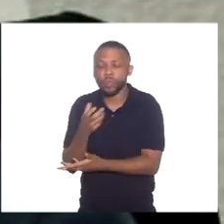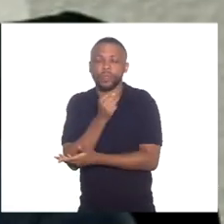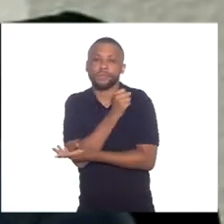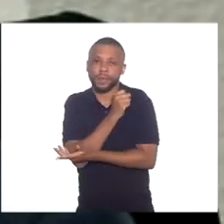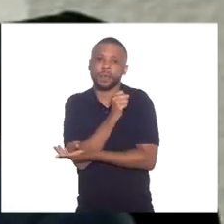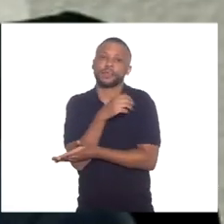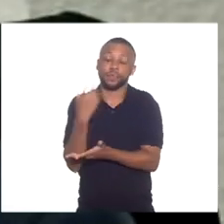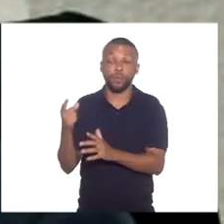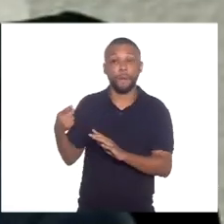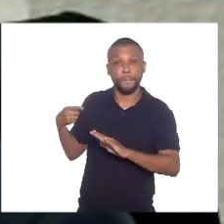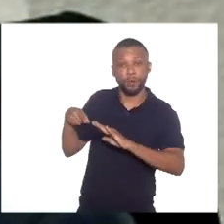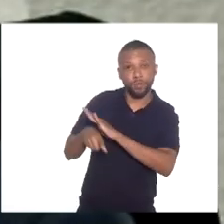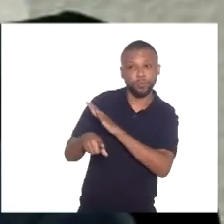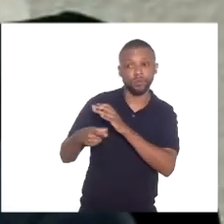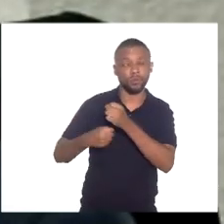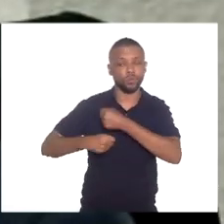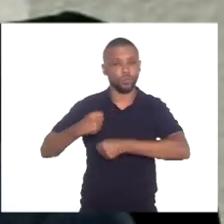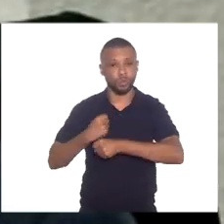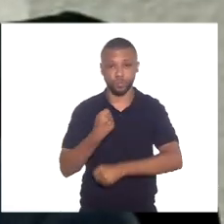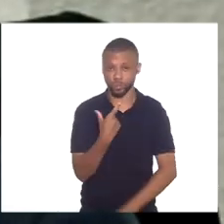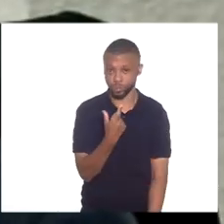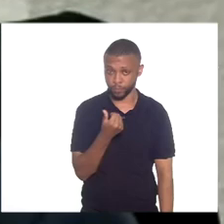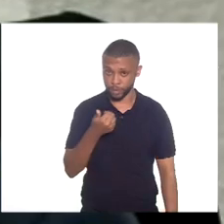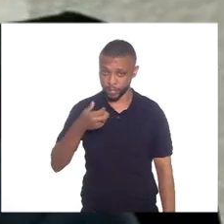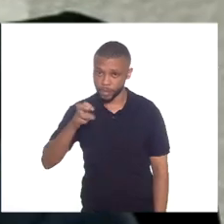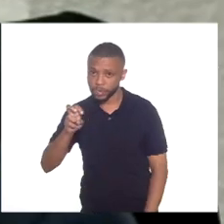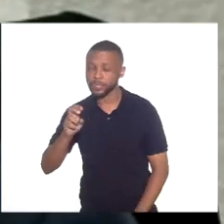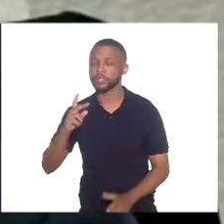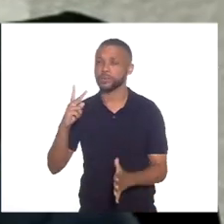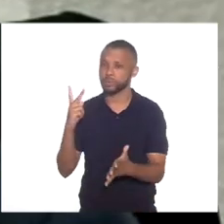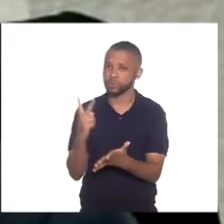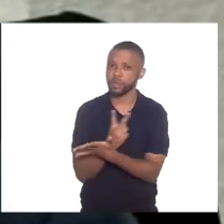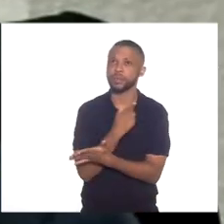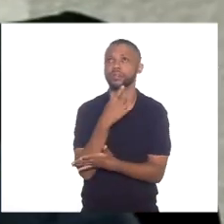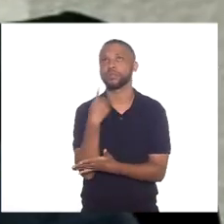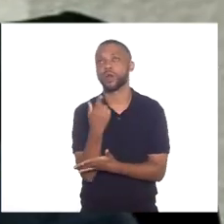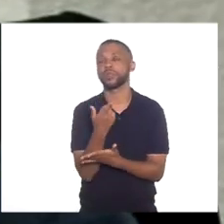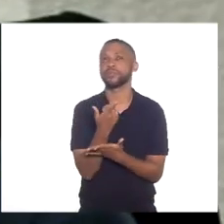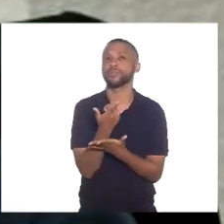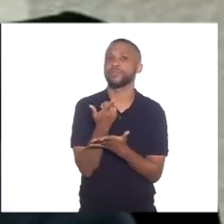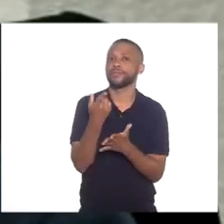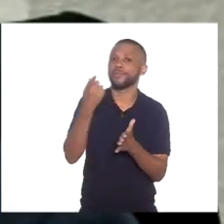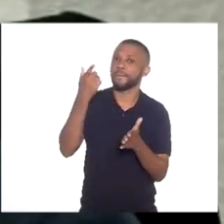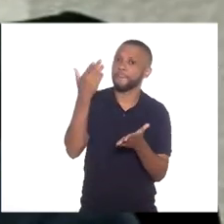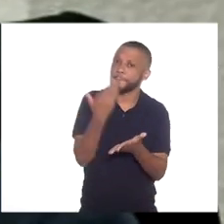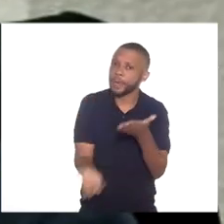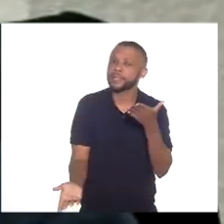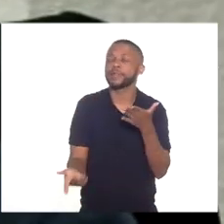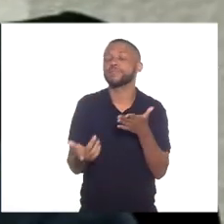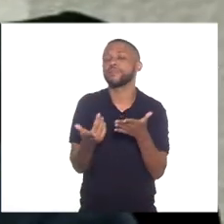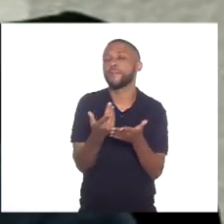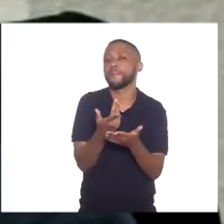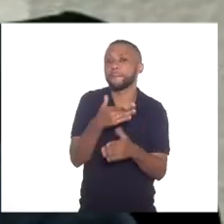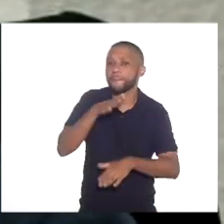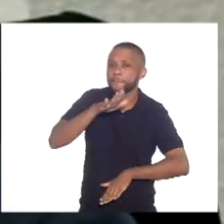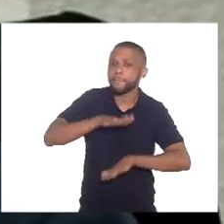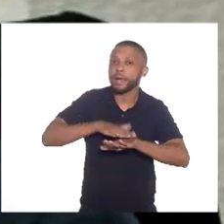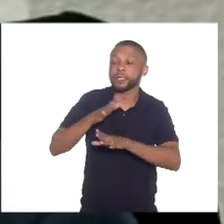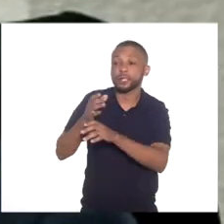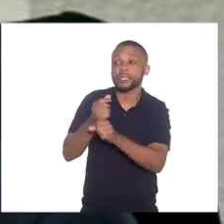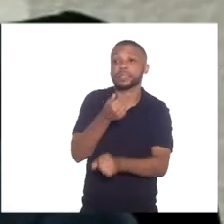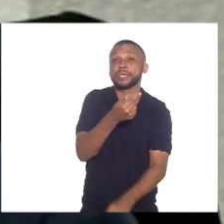a partir de 2015. 2015 até agora perdemos mais de 700 mil empregos com carteira assinada. Então, é uma